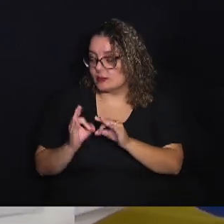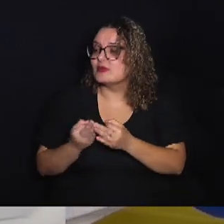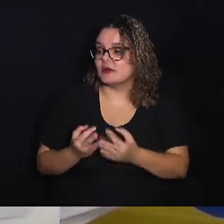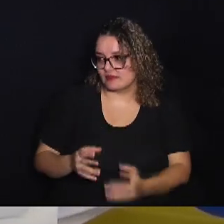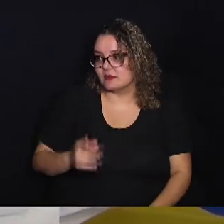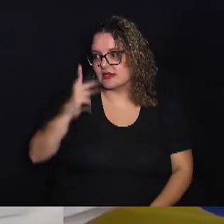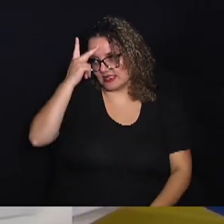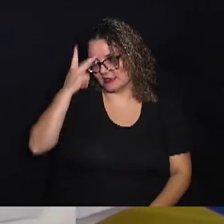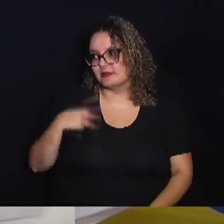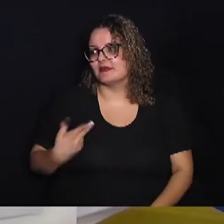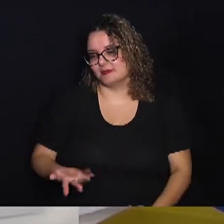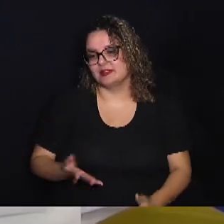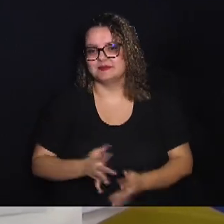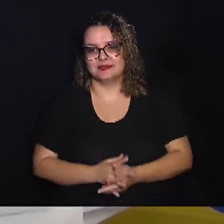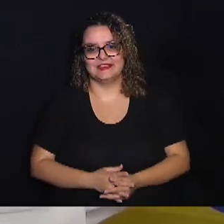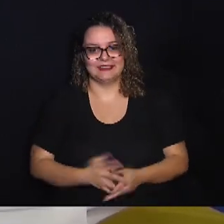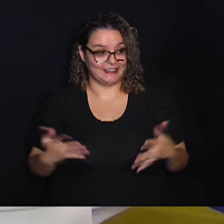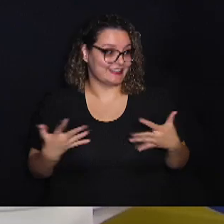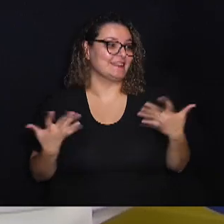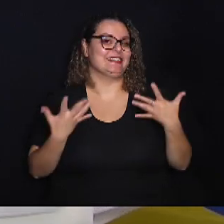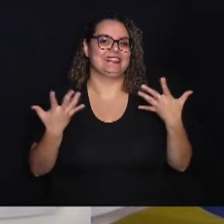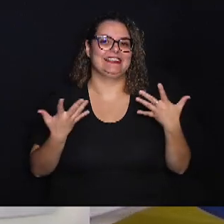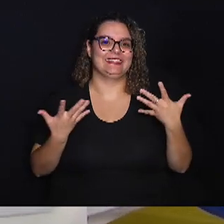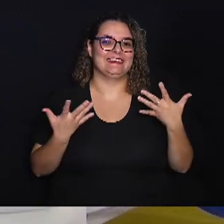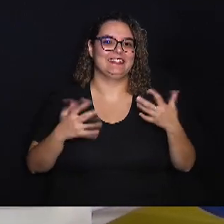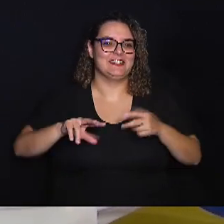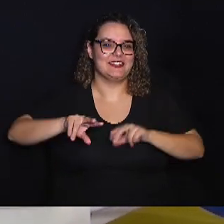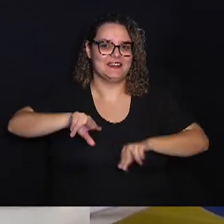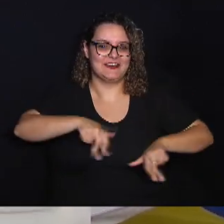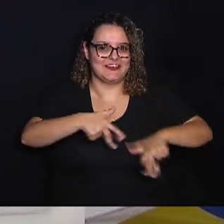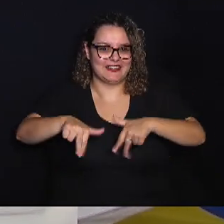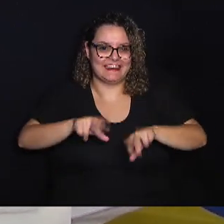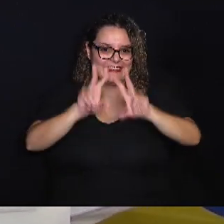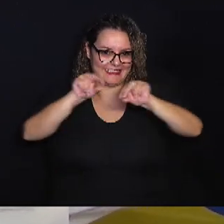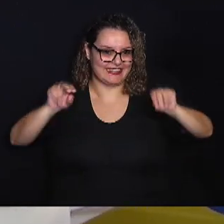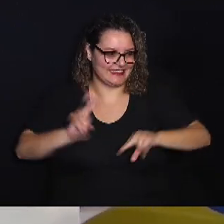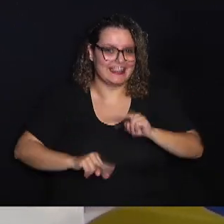praticamente. Então tá animado. Vai dançar a festa junina? Vou